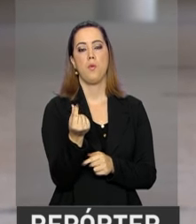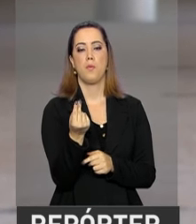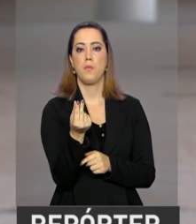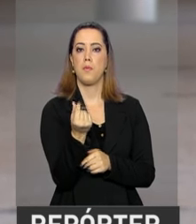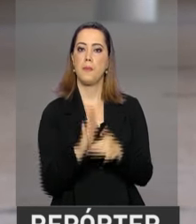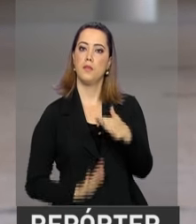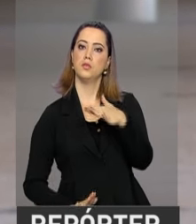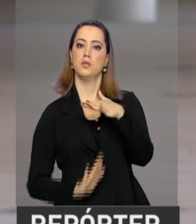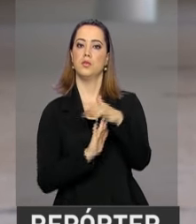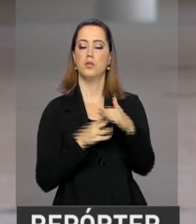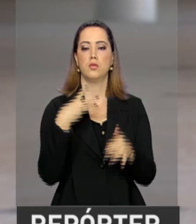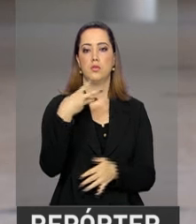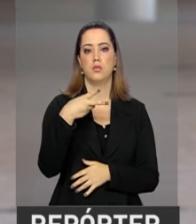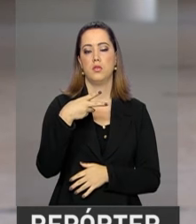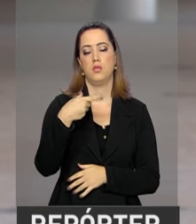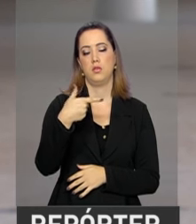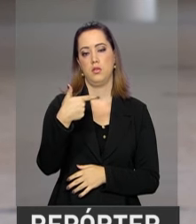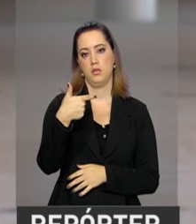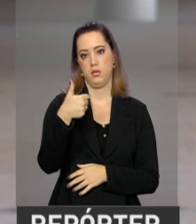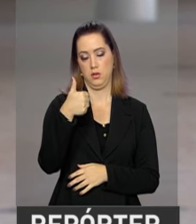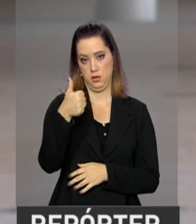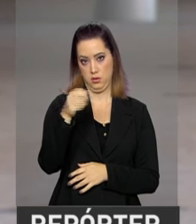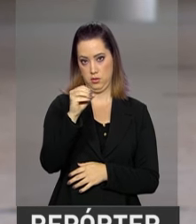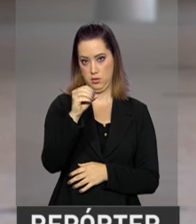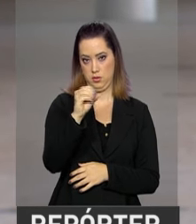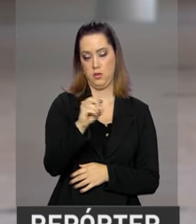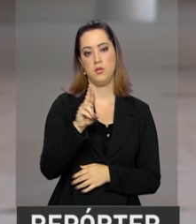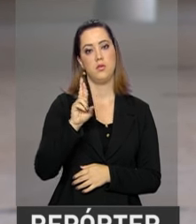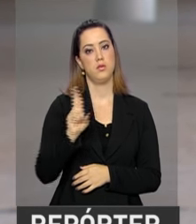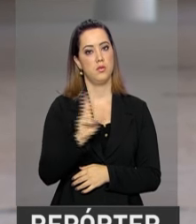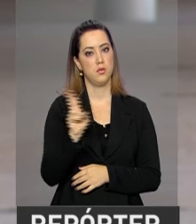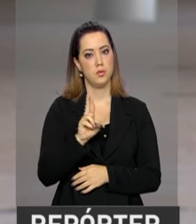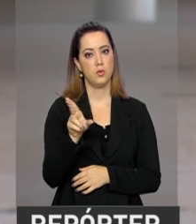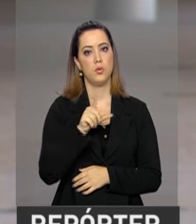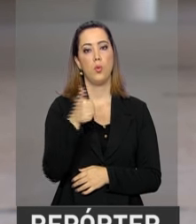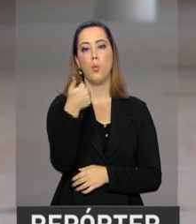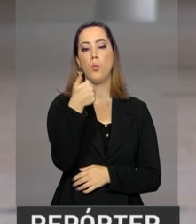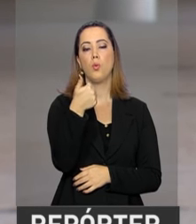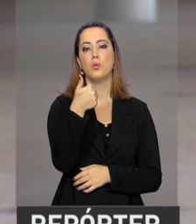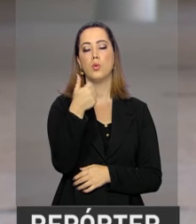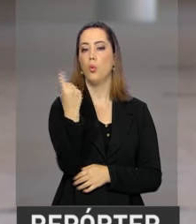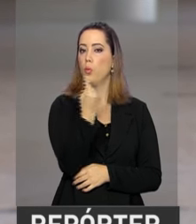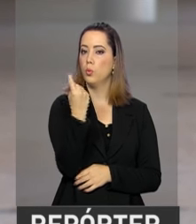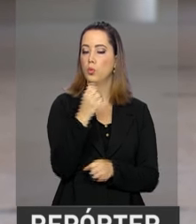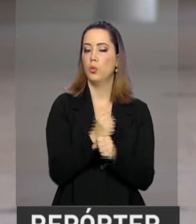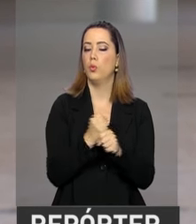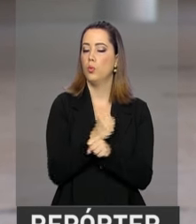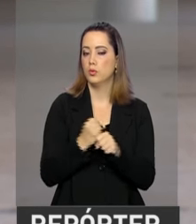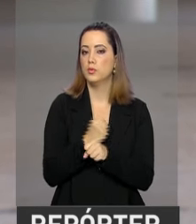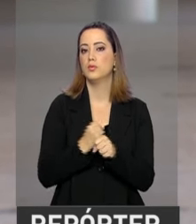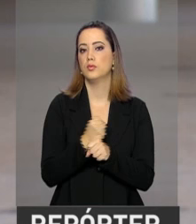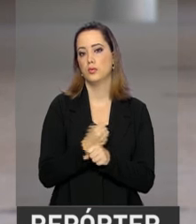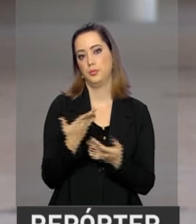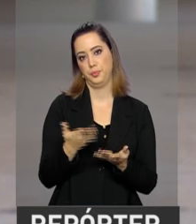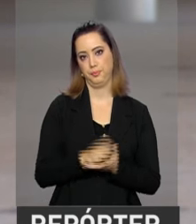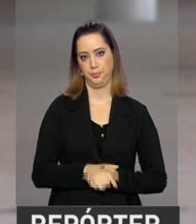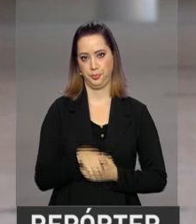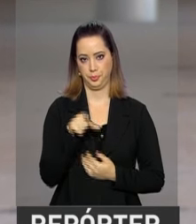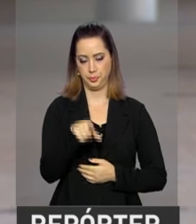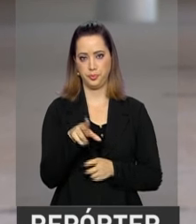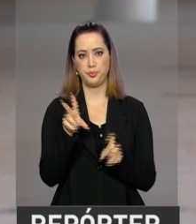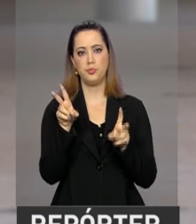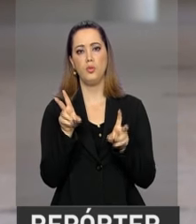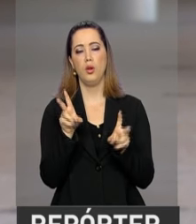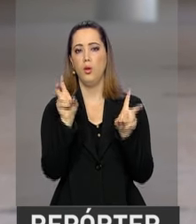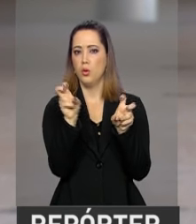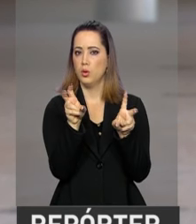os selecionados recebem essa ajuda financeira pelo período de um ano. Bom, Renata, e falando ainda aí sobre um tema relacionado com